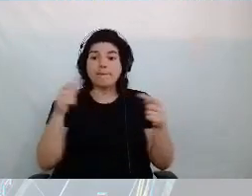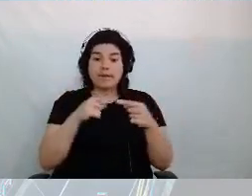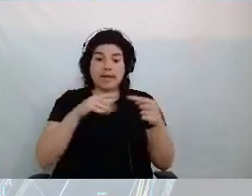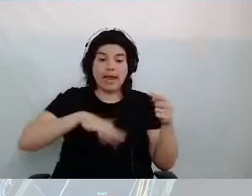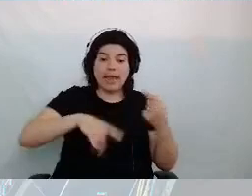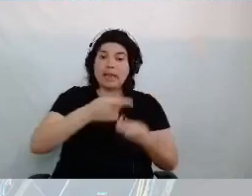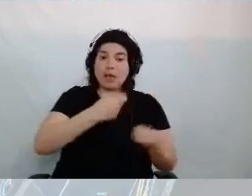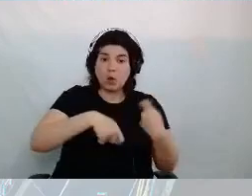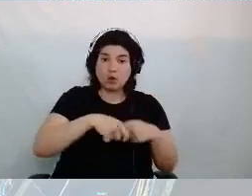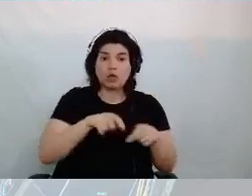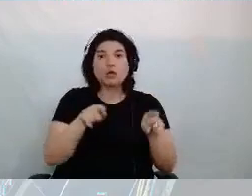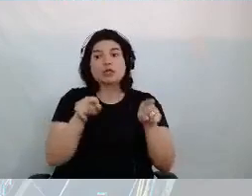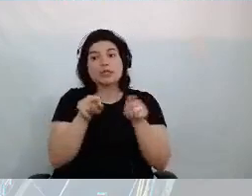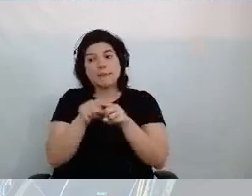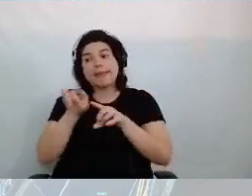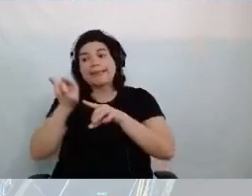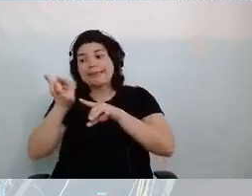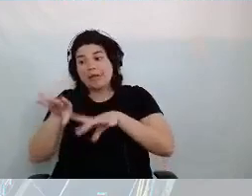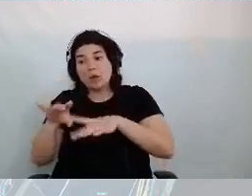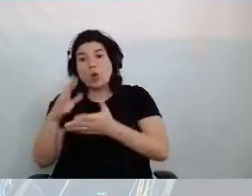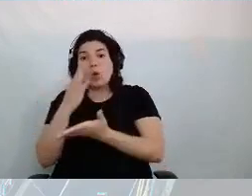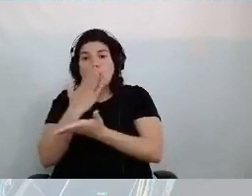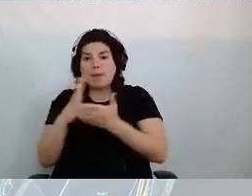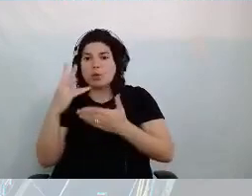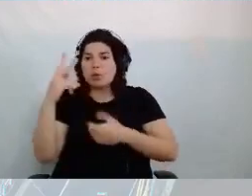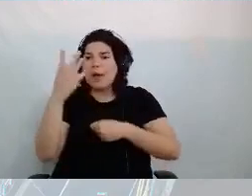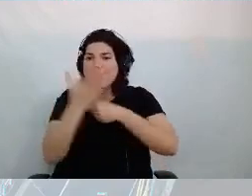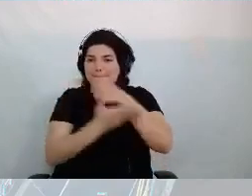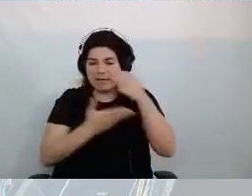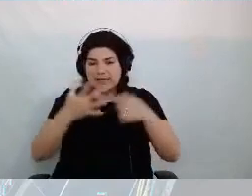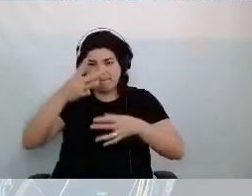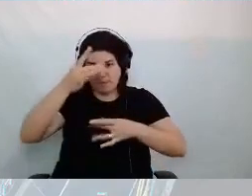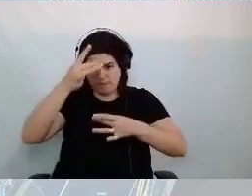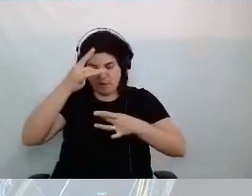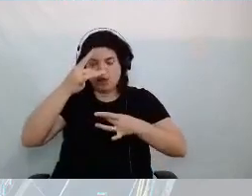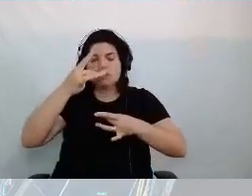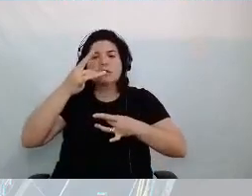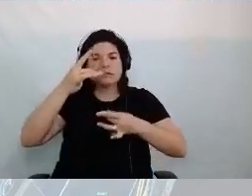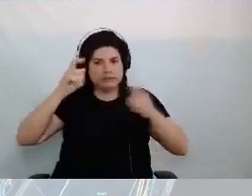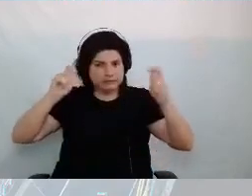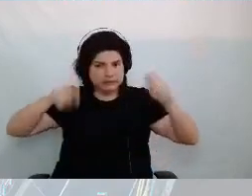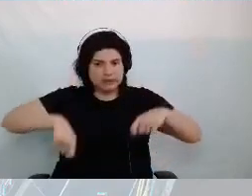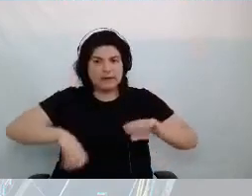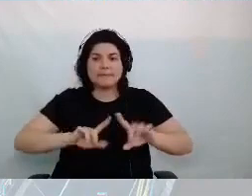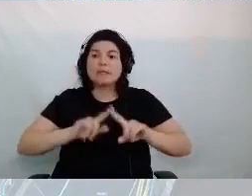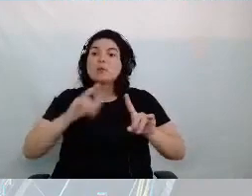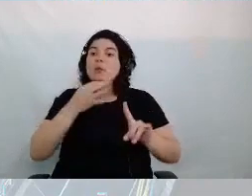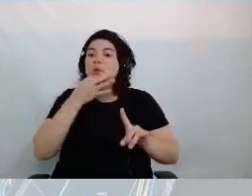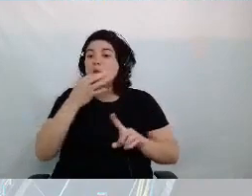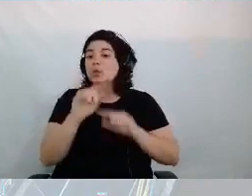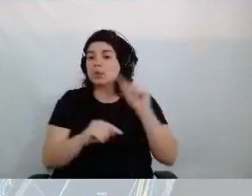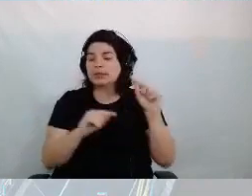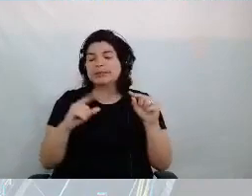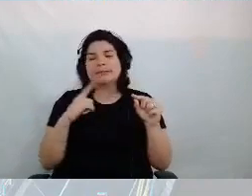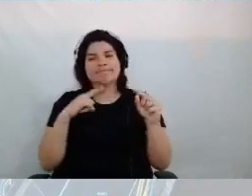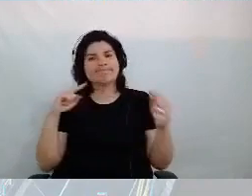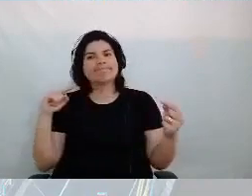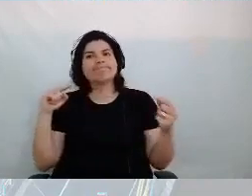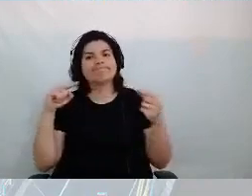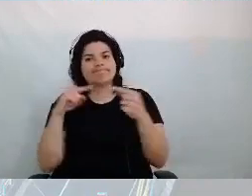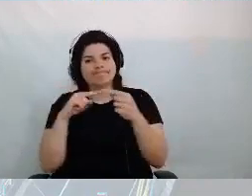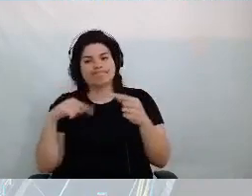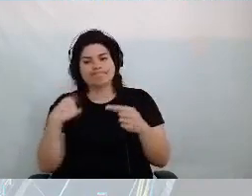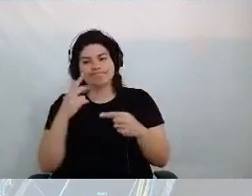do técnico, para você começar a construir a sua base do teste de performance. E uma sugestão aqui, também estou fazendo links com que a gente